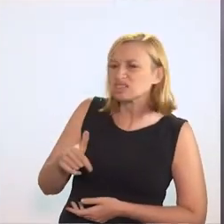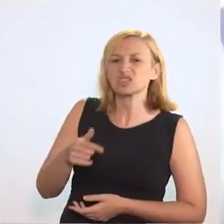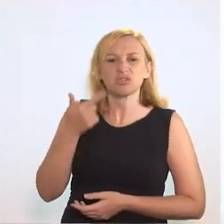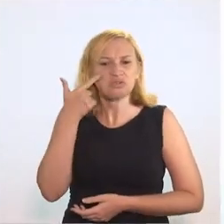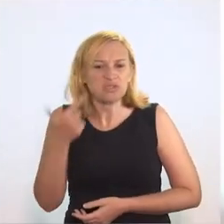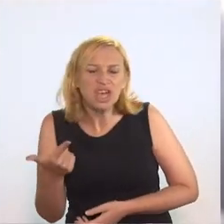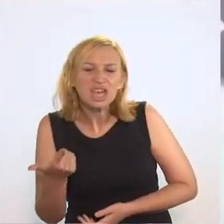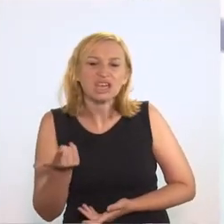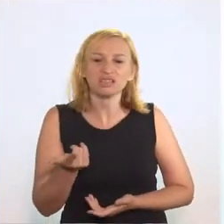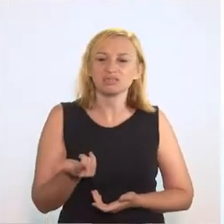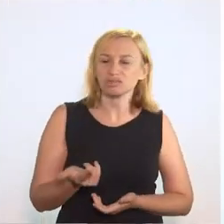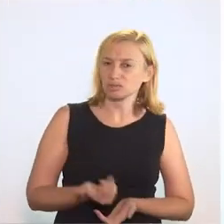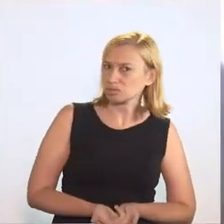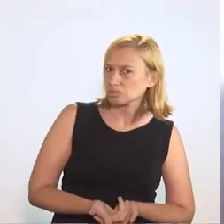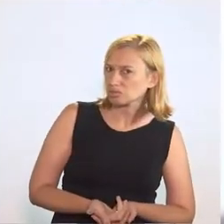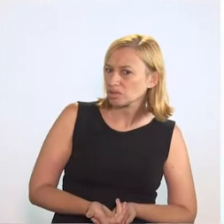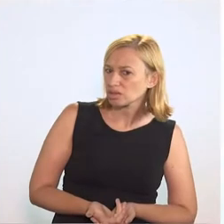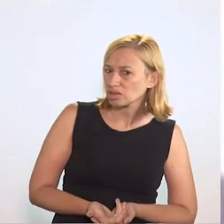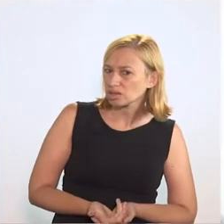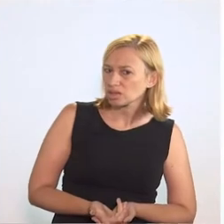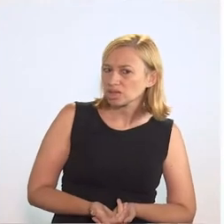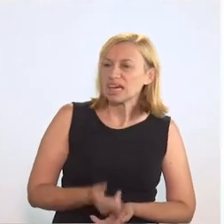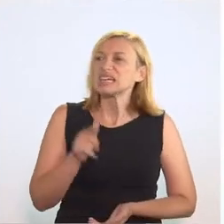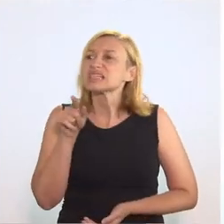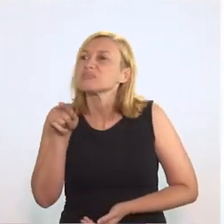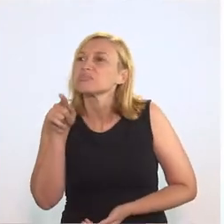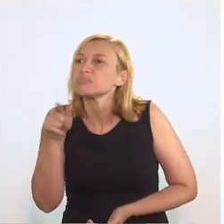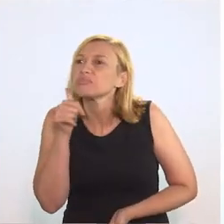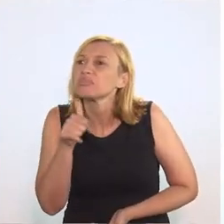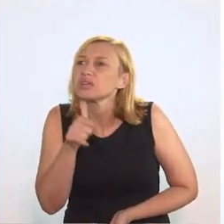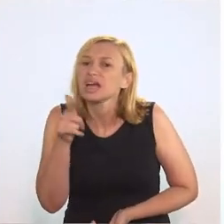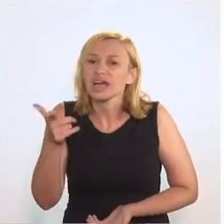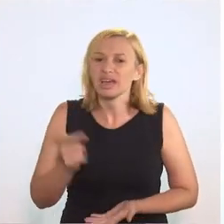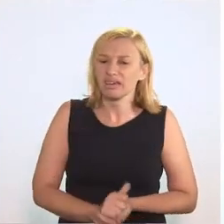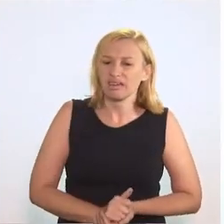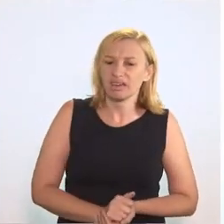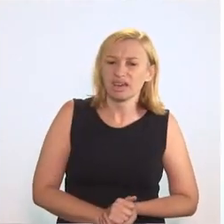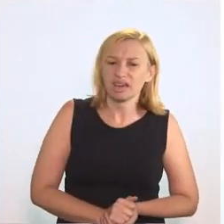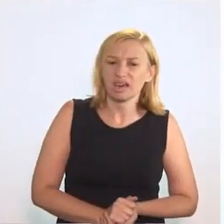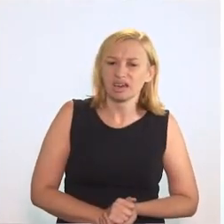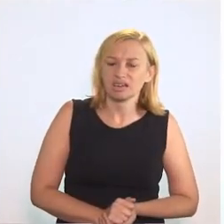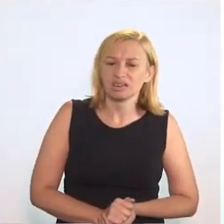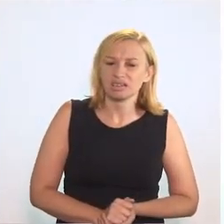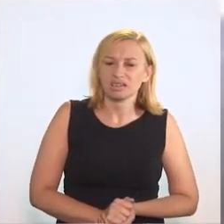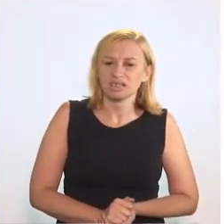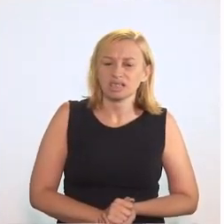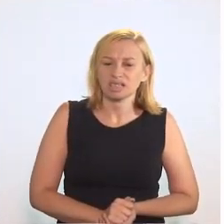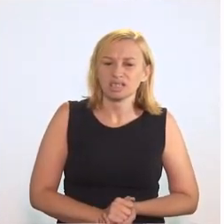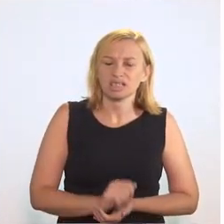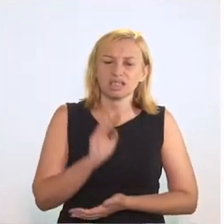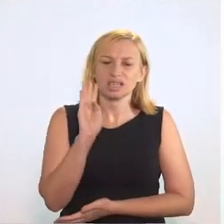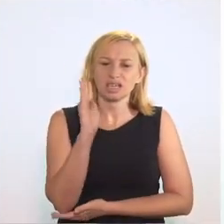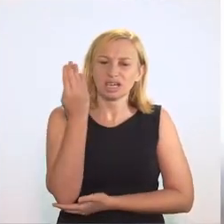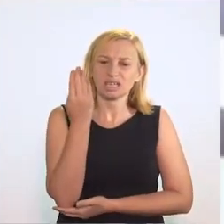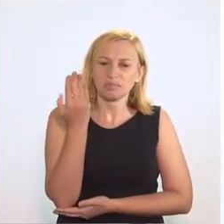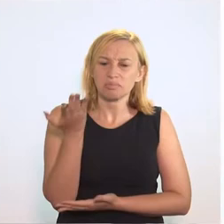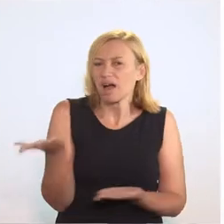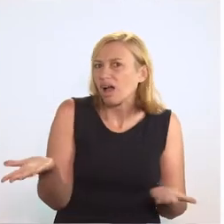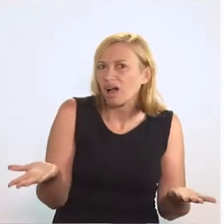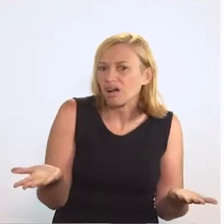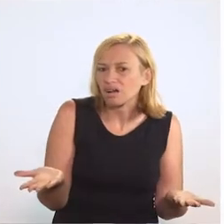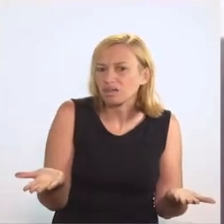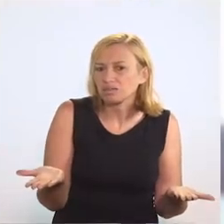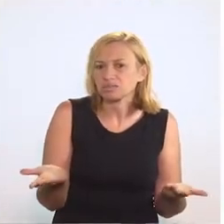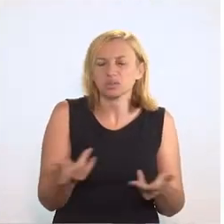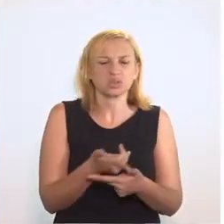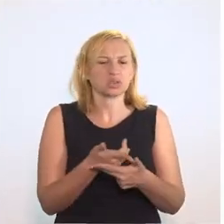ficam vendo, especulando? Né? Essa mulher que muitas vezes tem esse desvio de caráter, sexualidade,